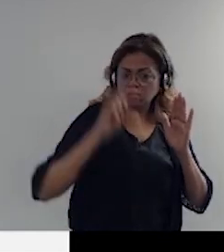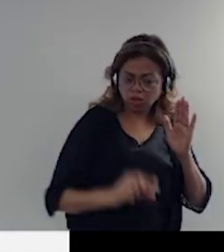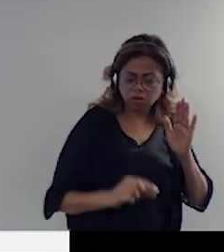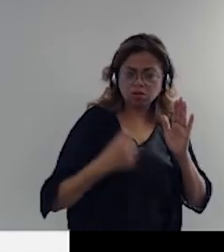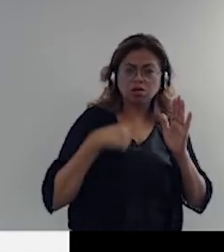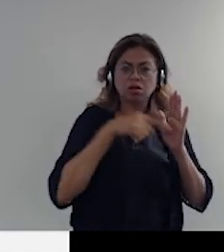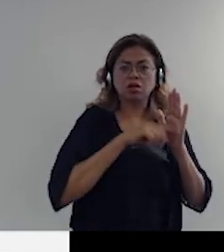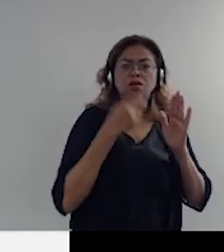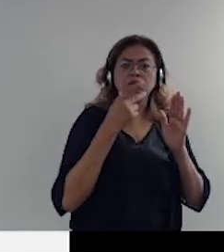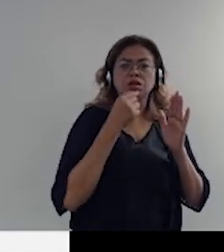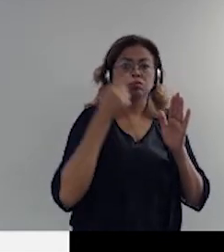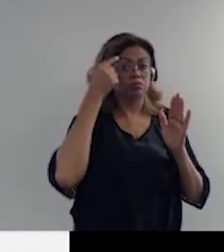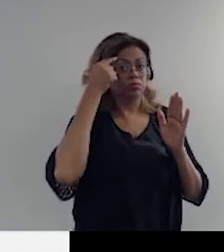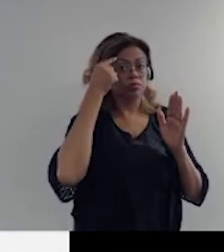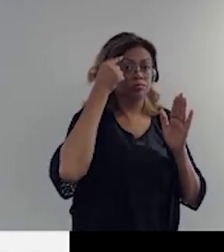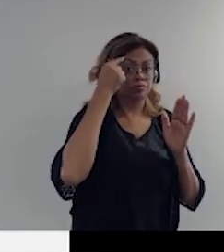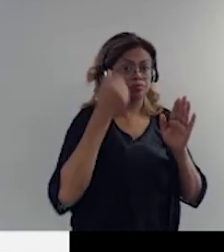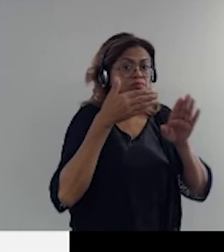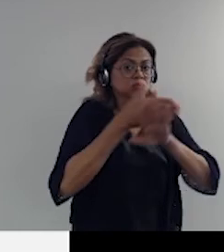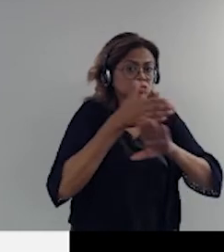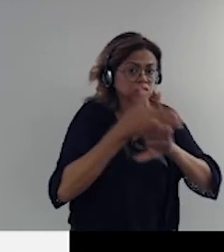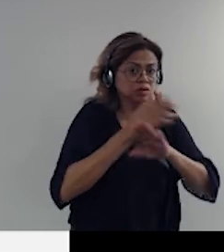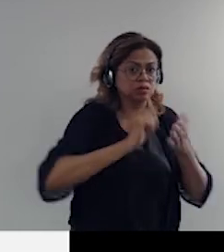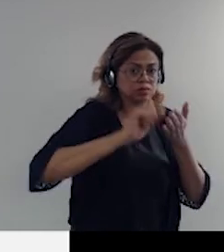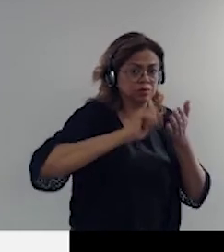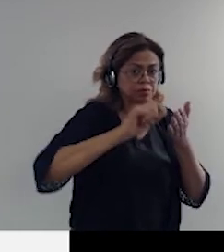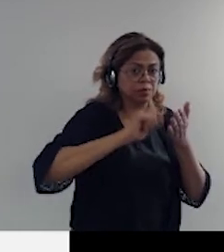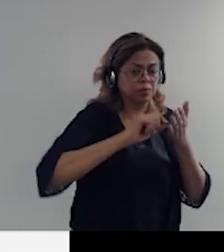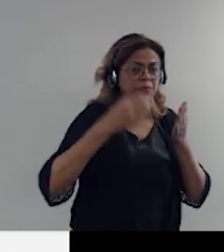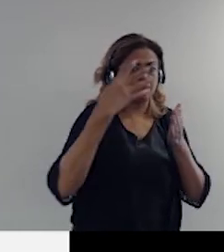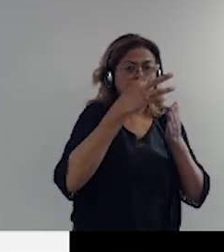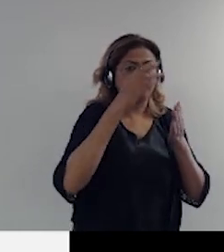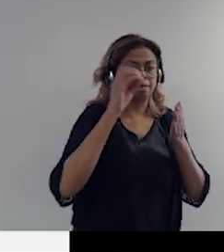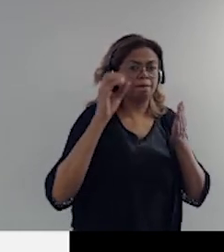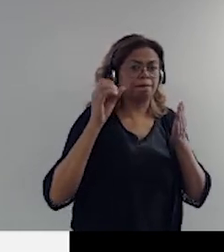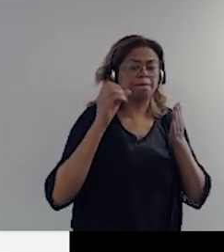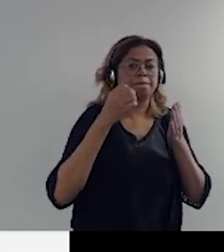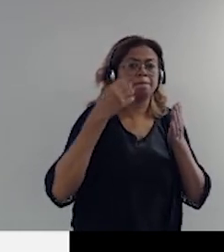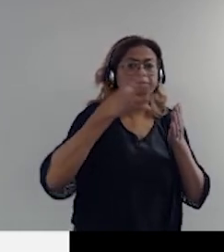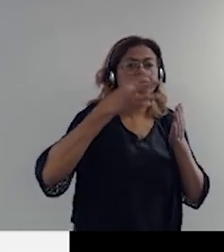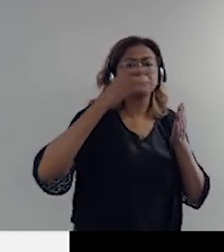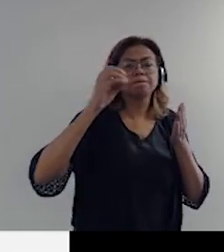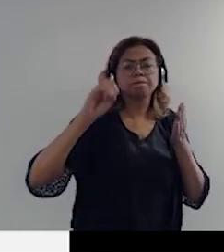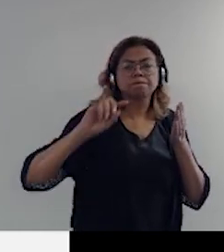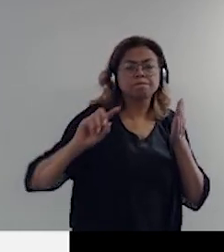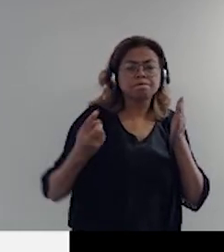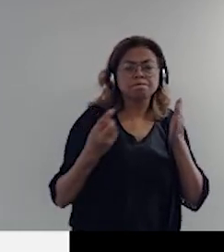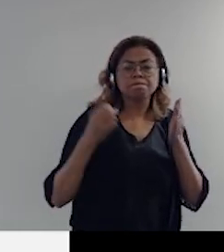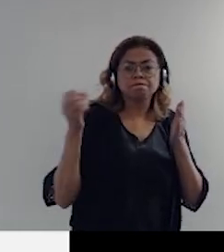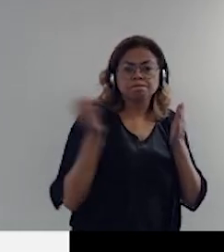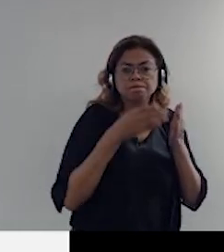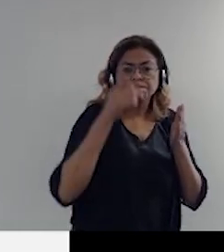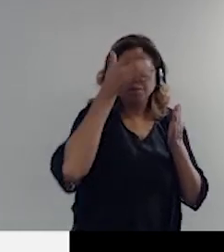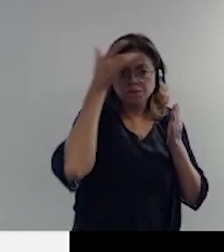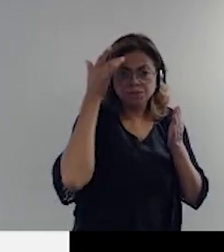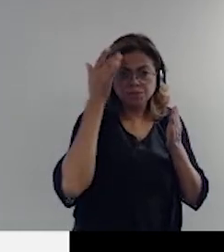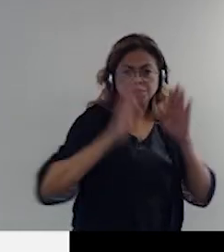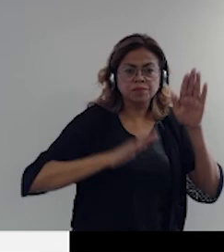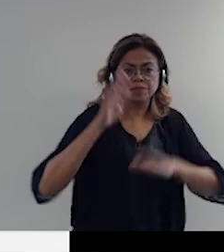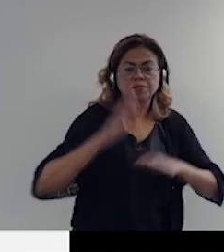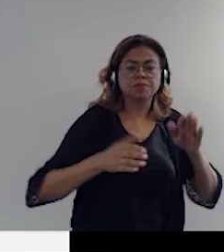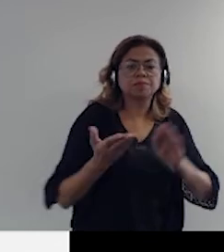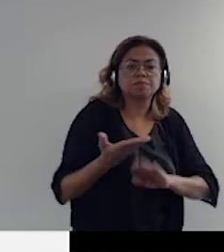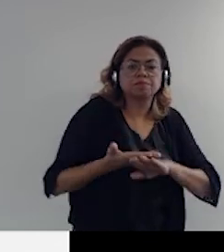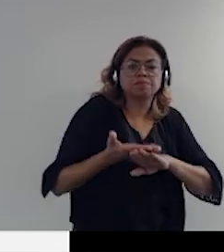eles viram que era a hora de entrar e se inscreveram. 400 mil novas pessoas é um aumento de praticamente